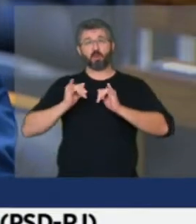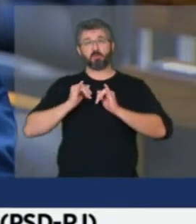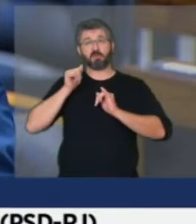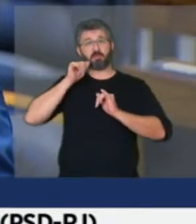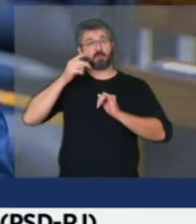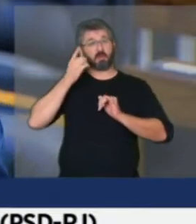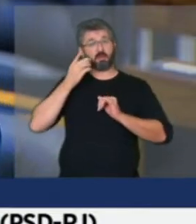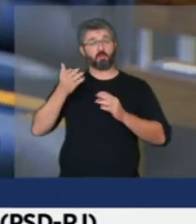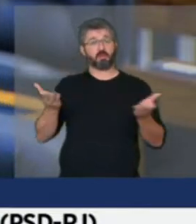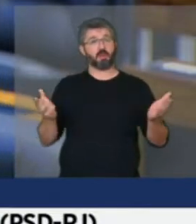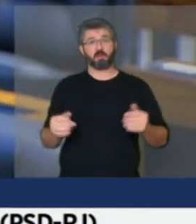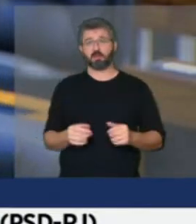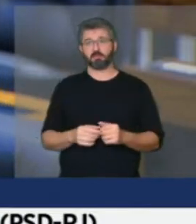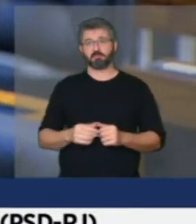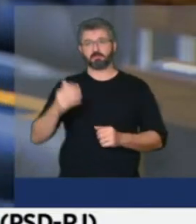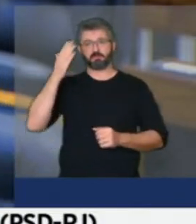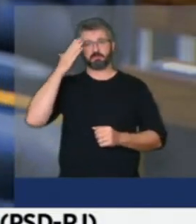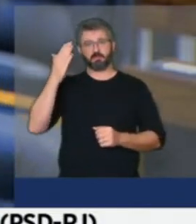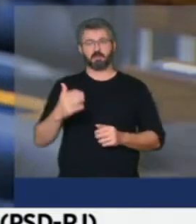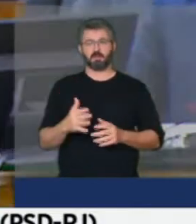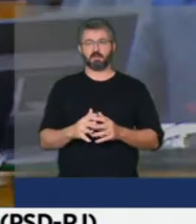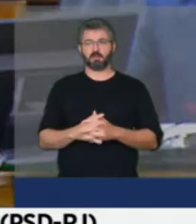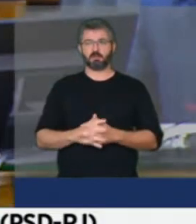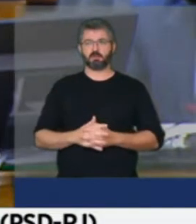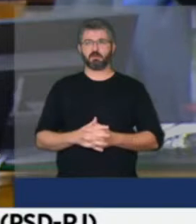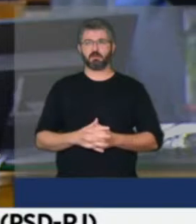deputada. Muito obrigado, presidente.